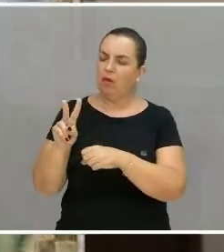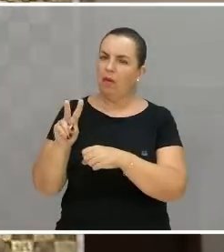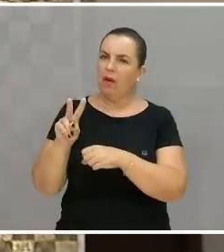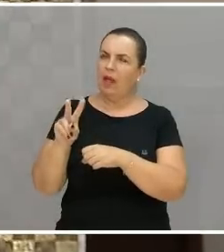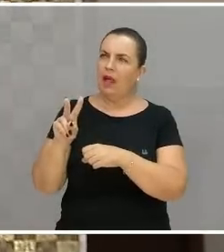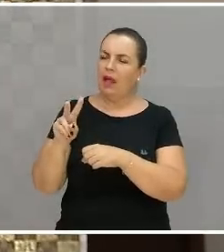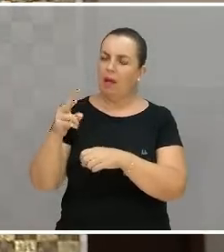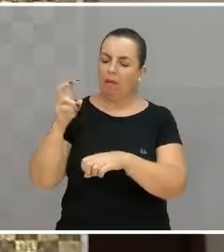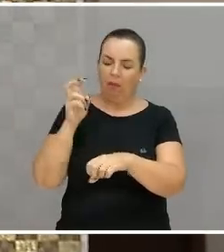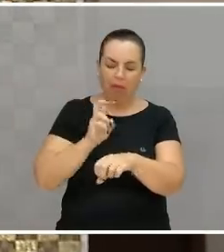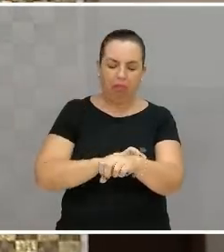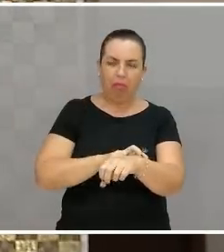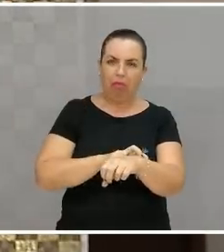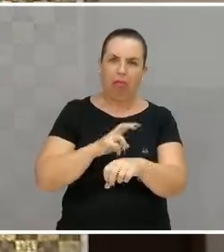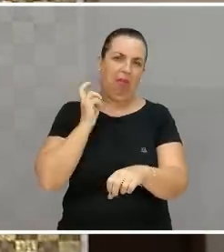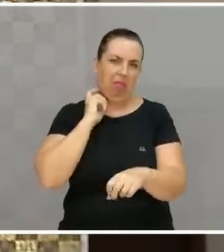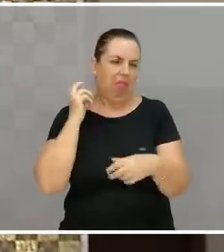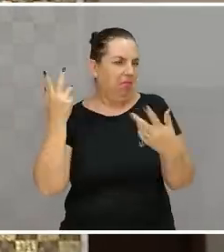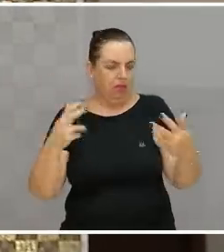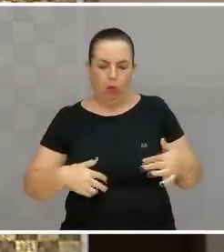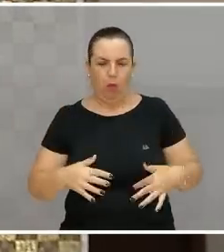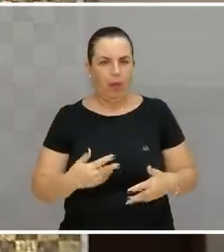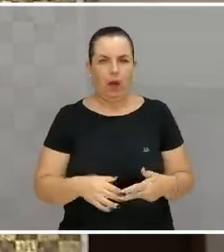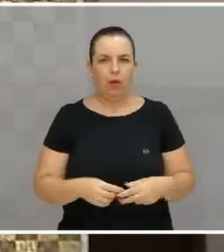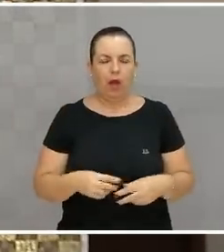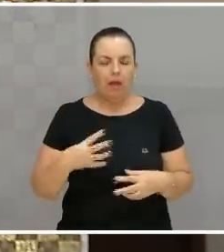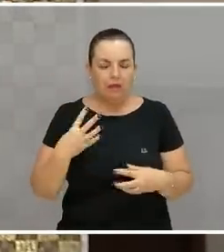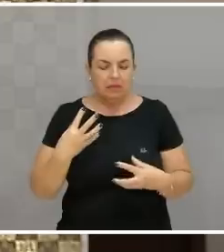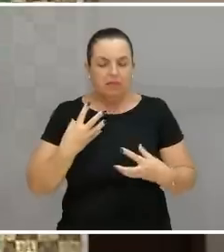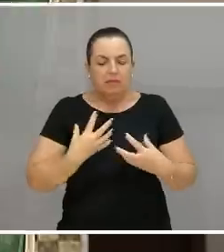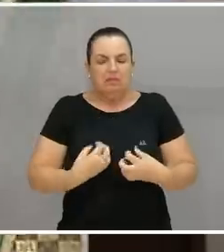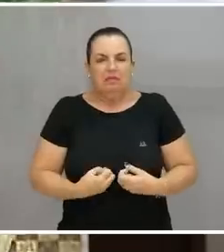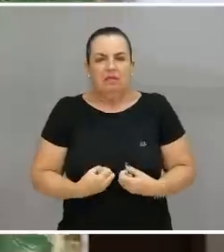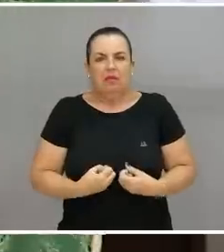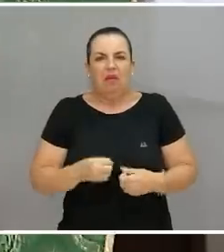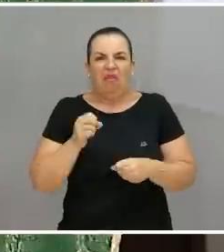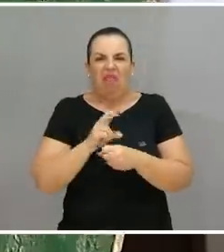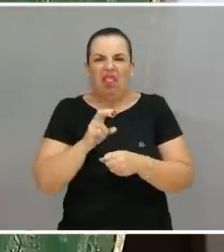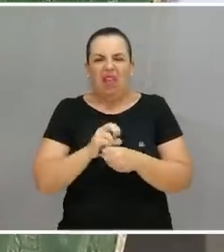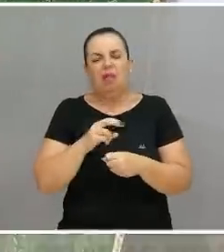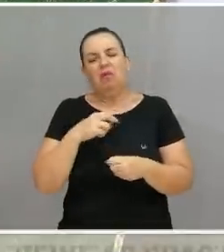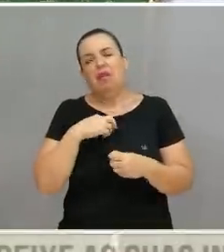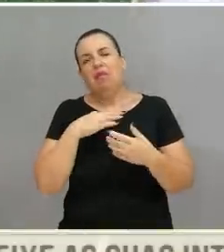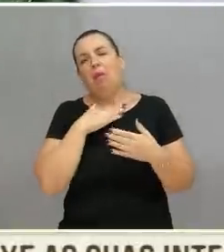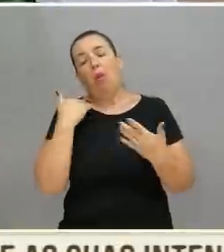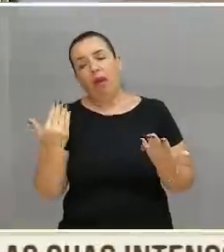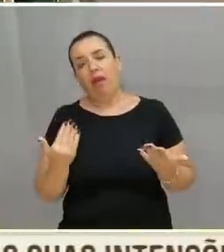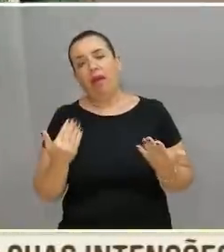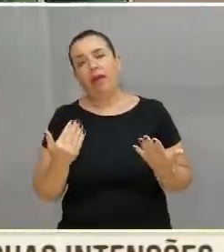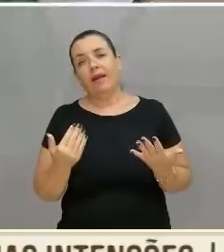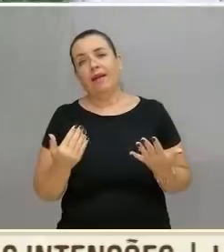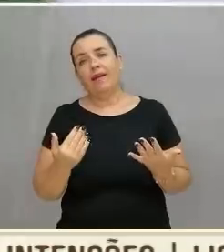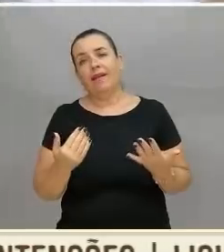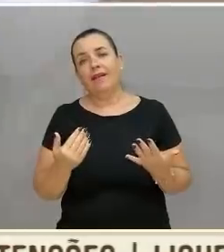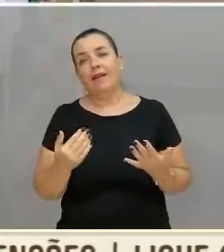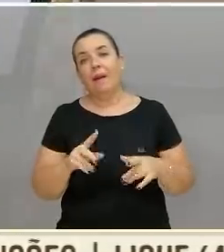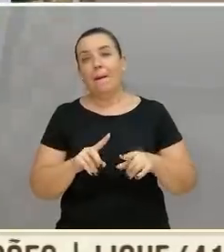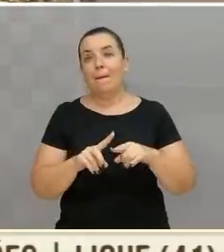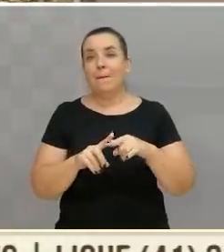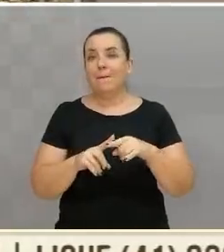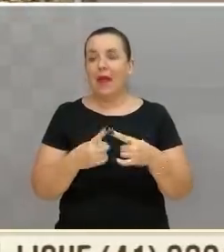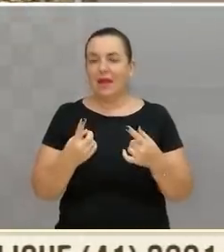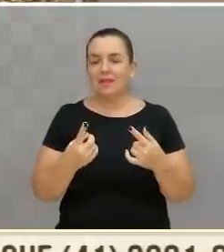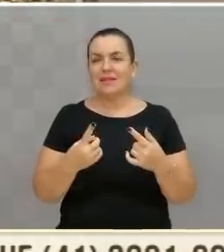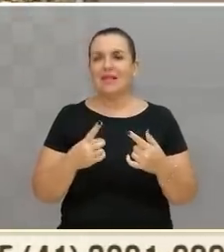Deus. Senão, seria um mero espetáculo divino, de curas e milagres. Isso nós